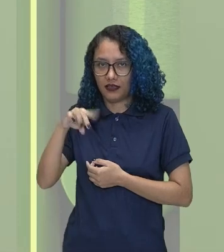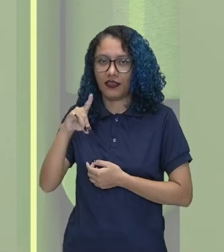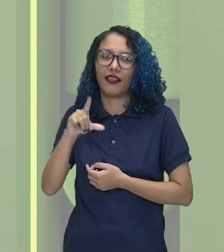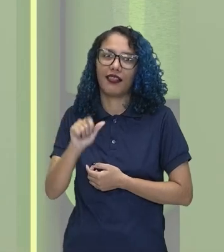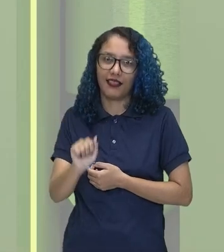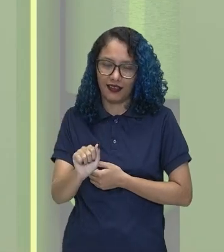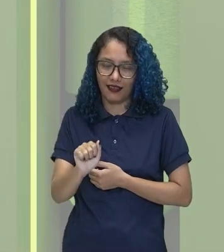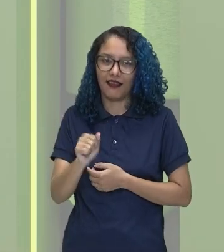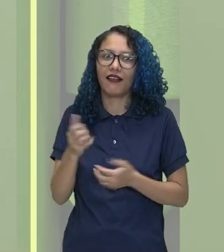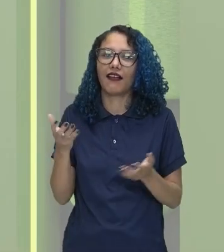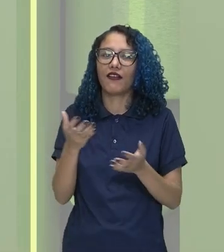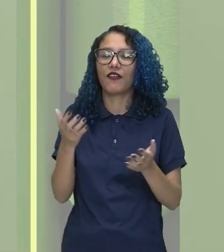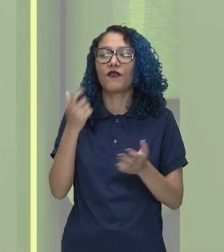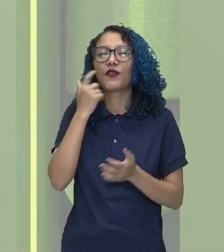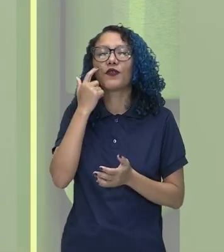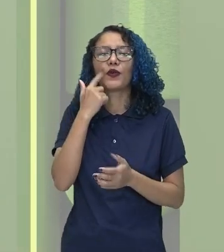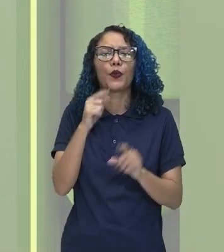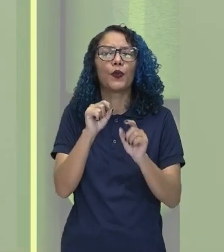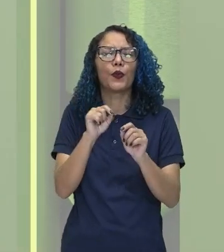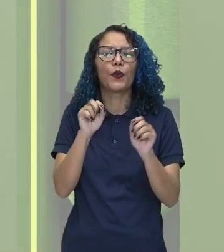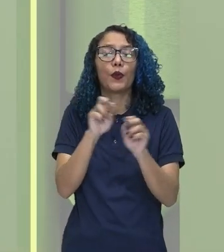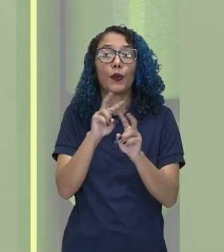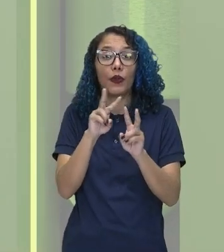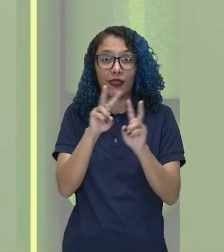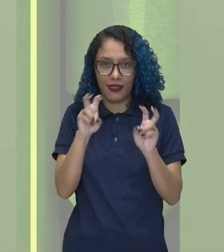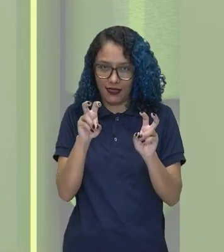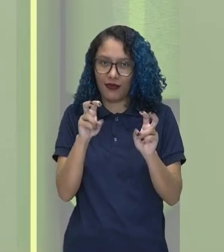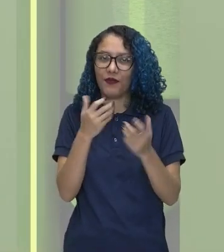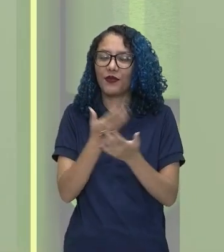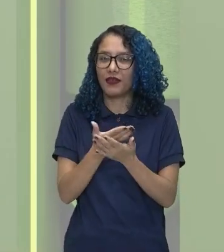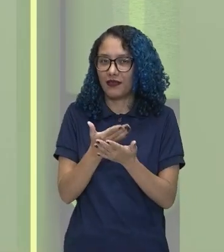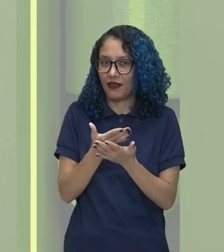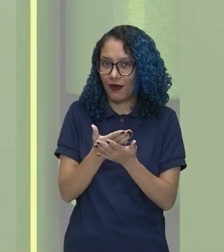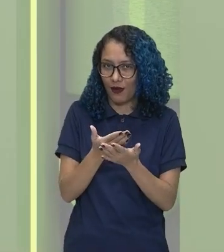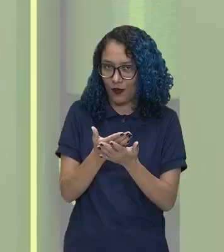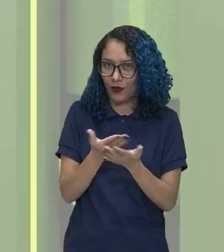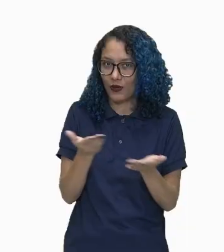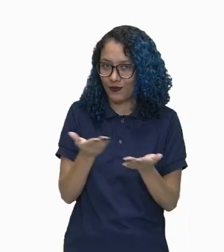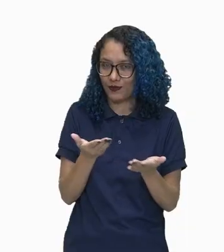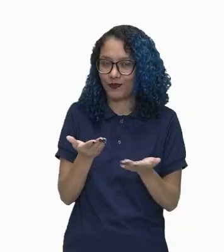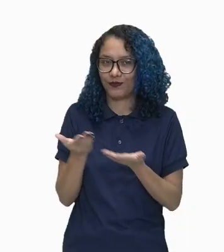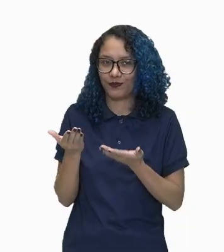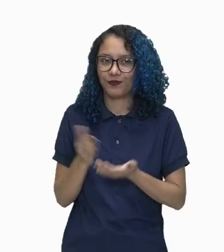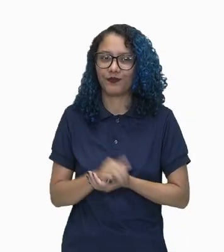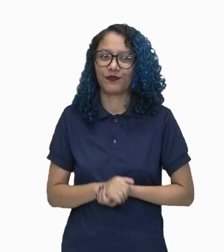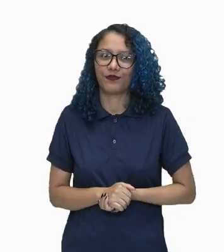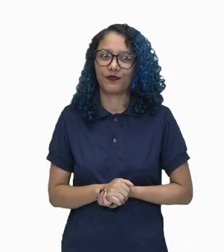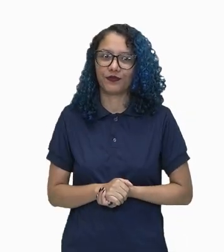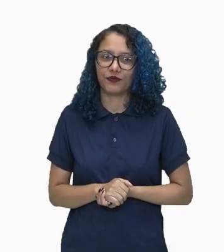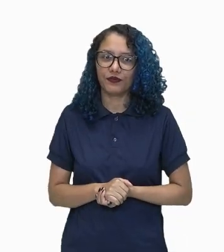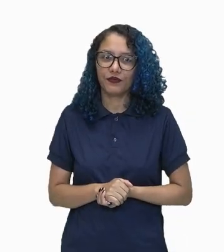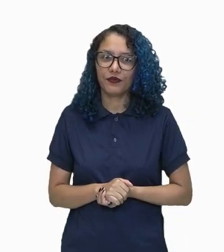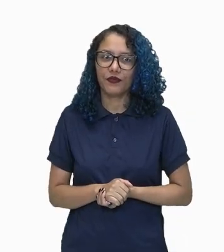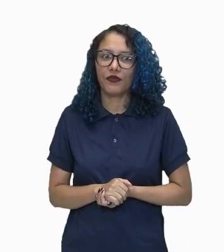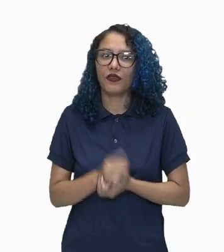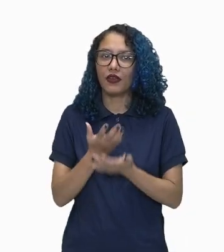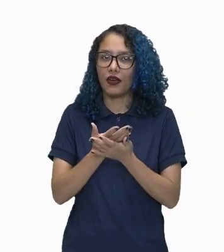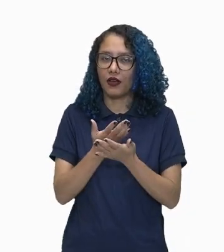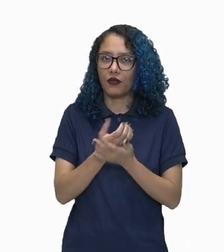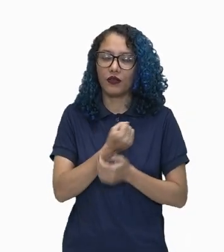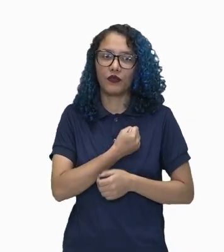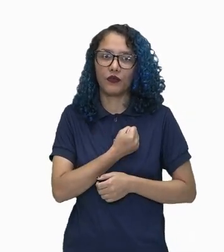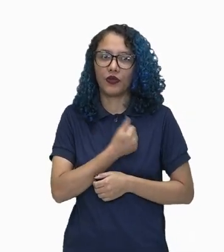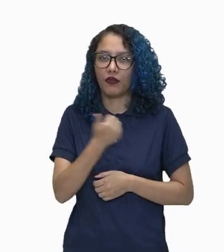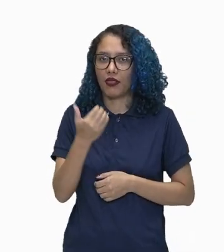e agora vamos conhecer o objeto de conhecimento da aula de hoje. Aula